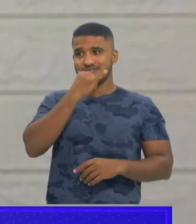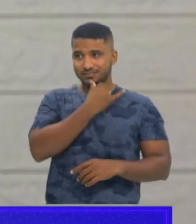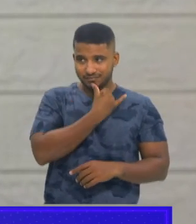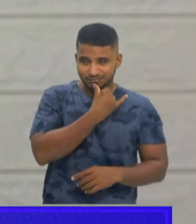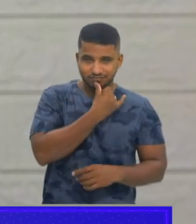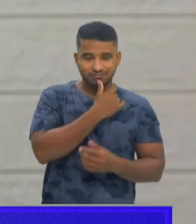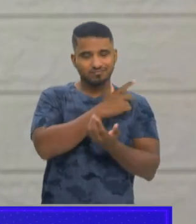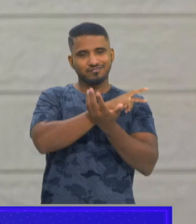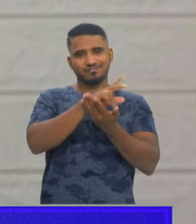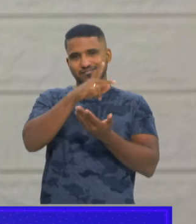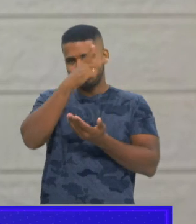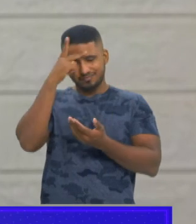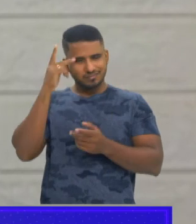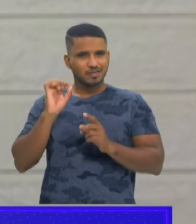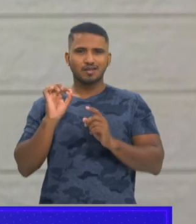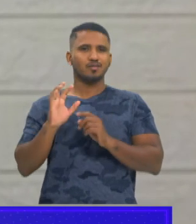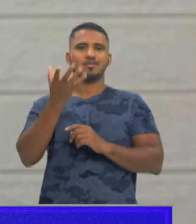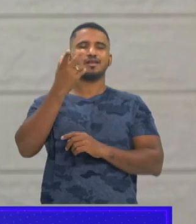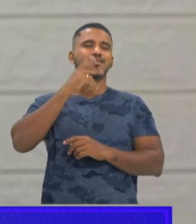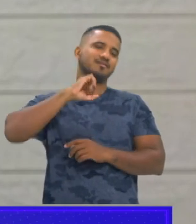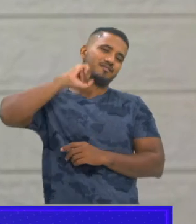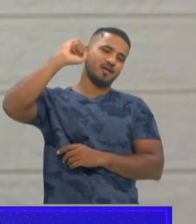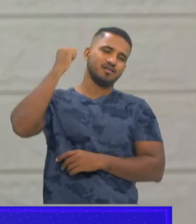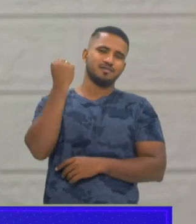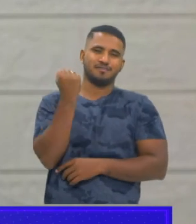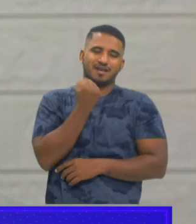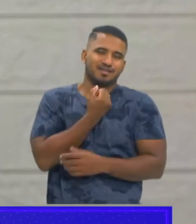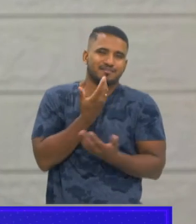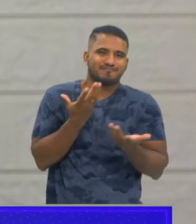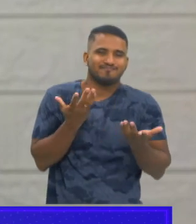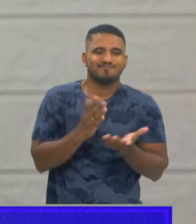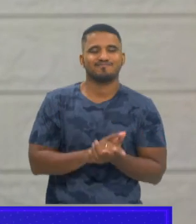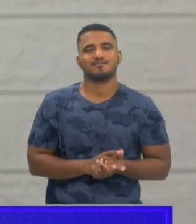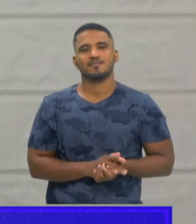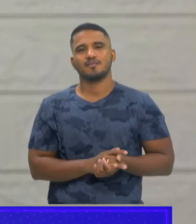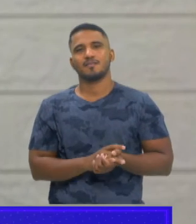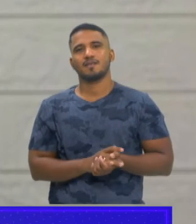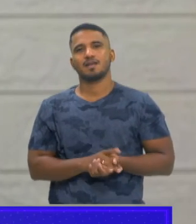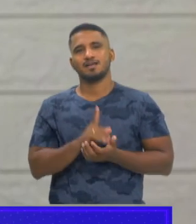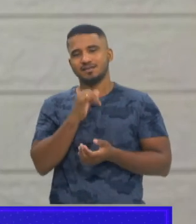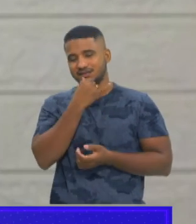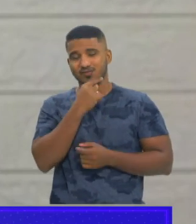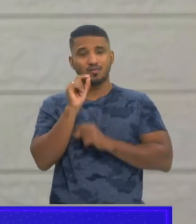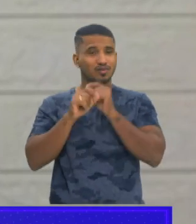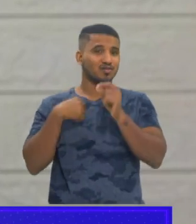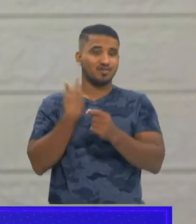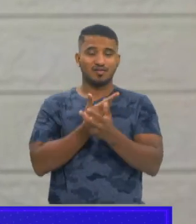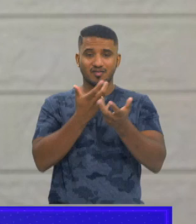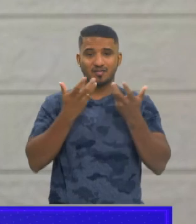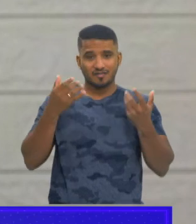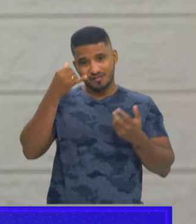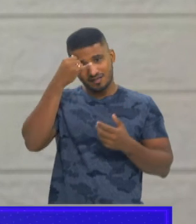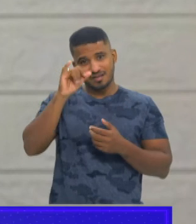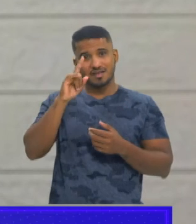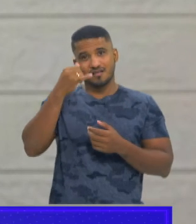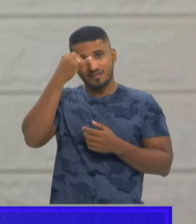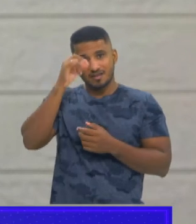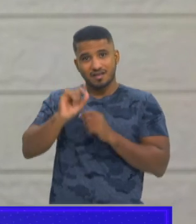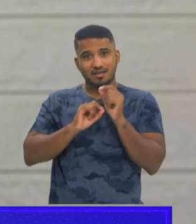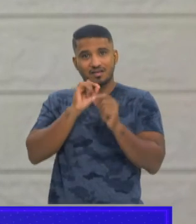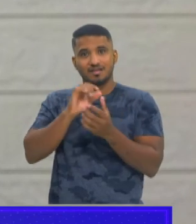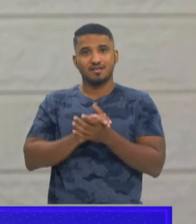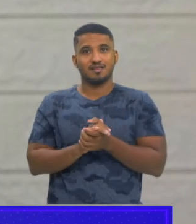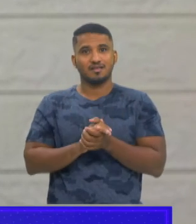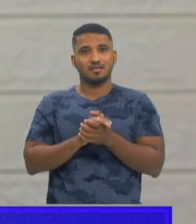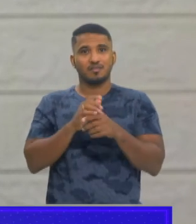pessoas acabam tirando a própria vida, cometendo suicídio. Então, o que é que nós queremos evitar? Nós queremos evitar que o maior número